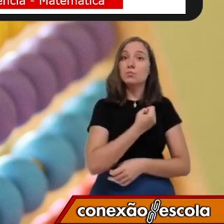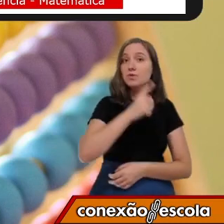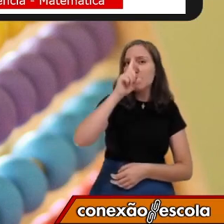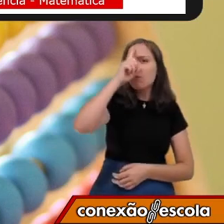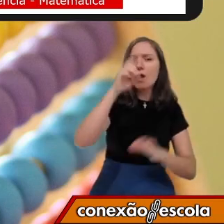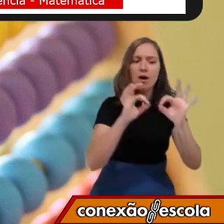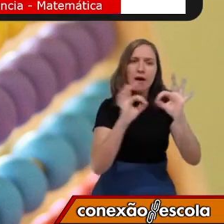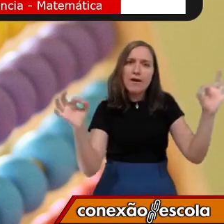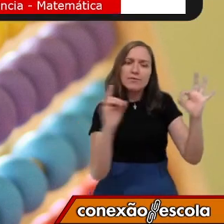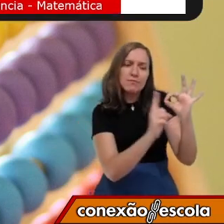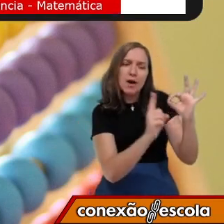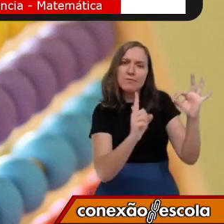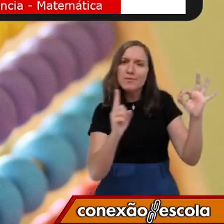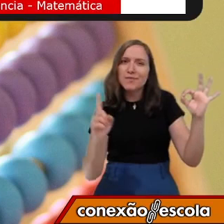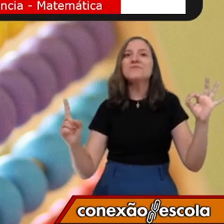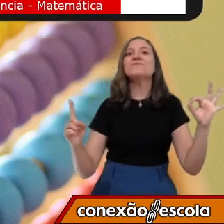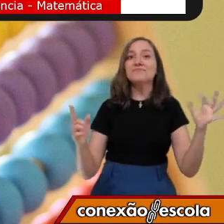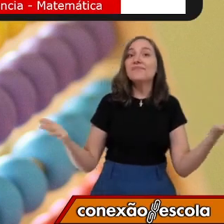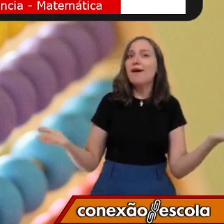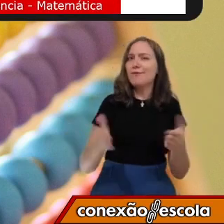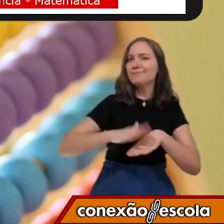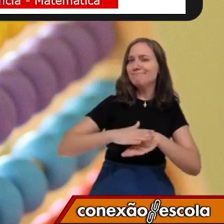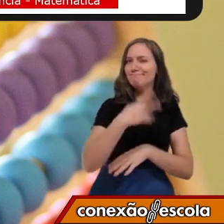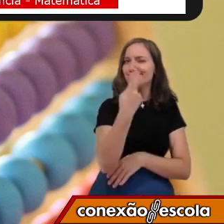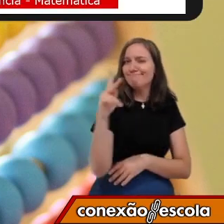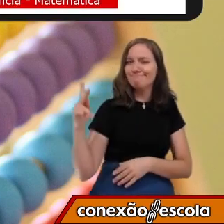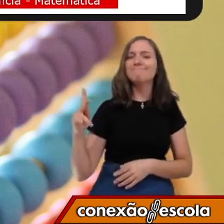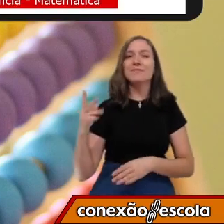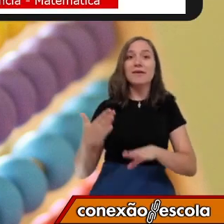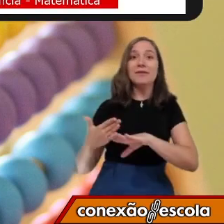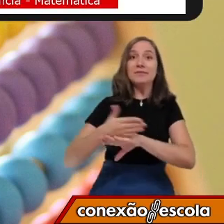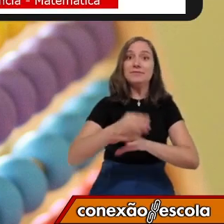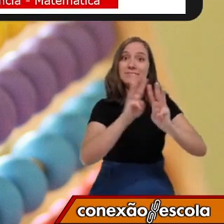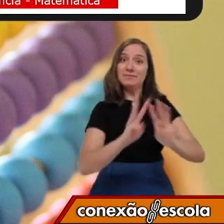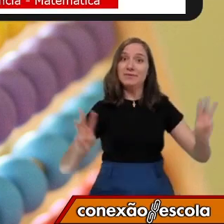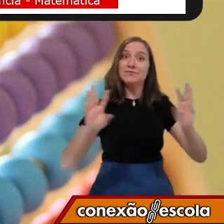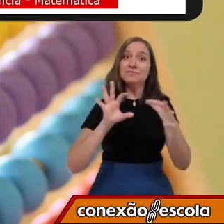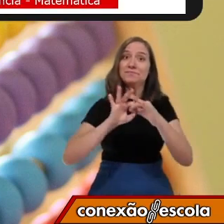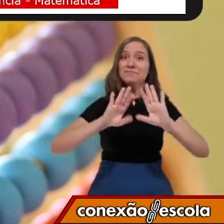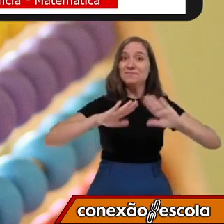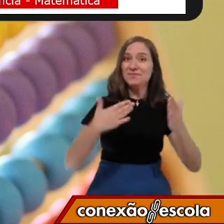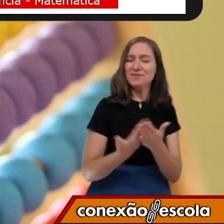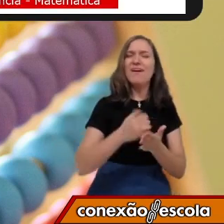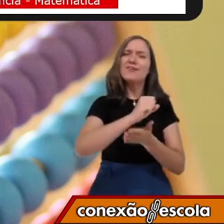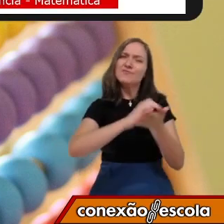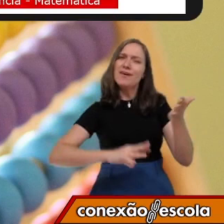na reta numérica. Agora é com você! Acesse o portal Conexão Escola,